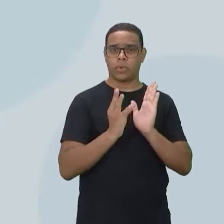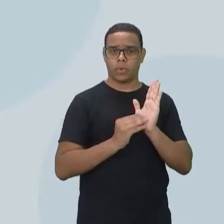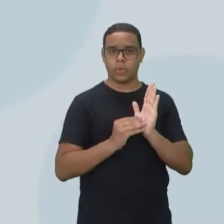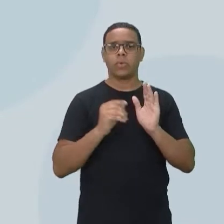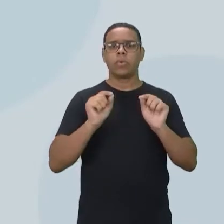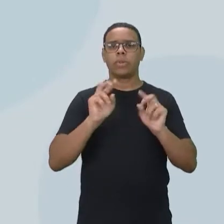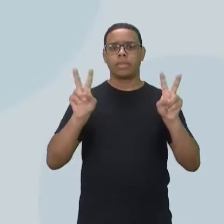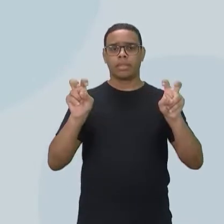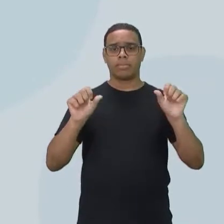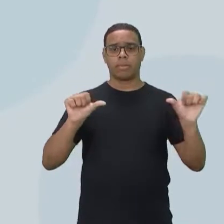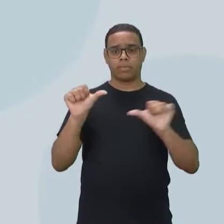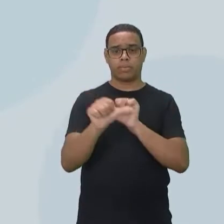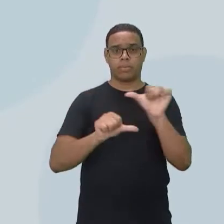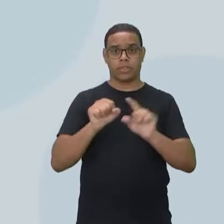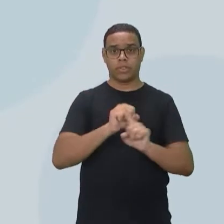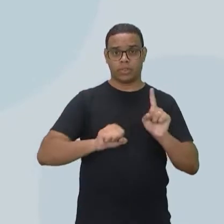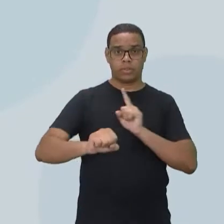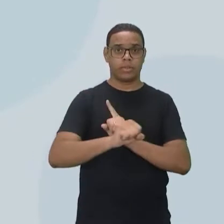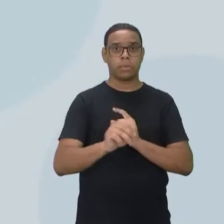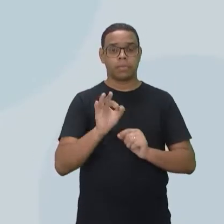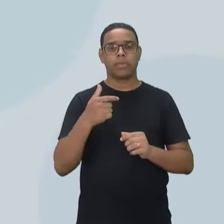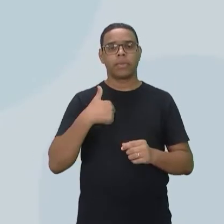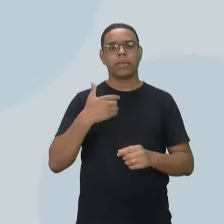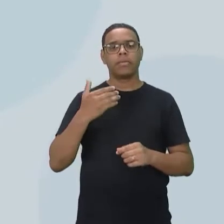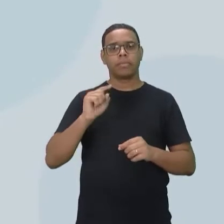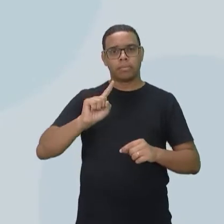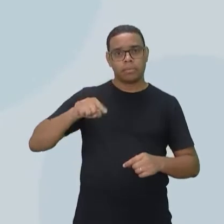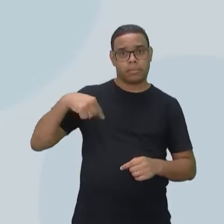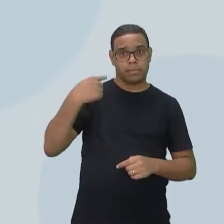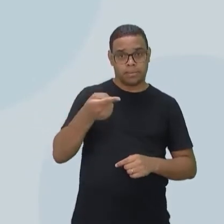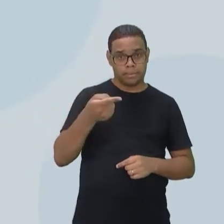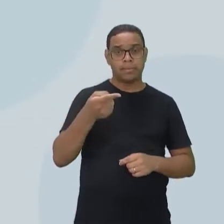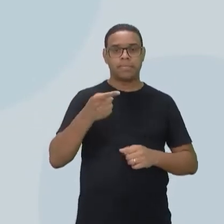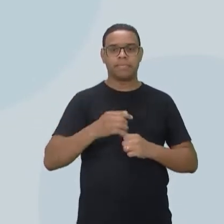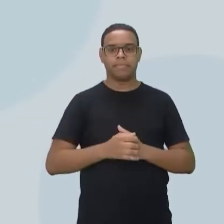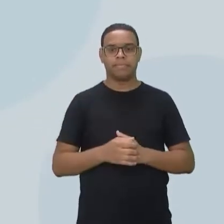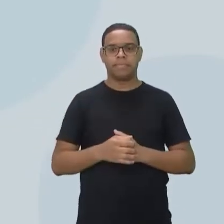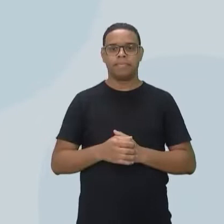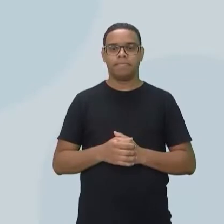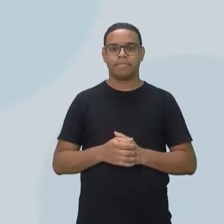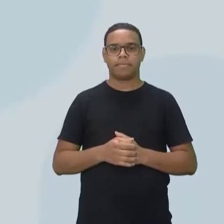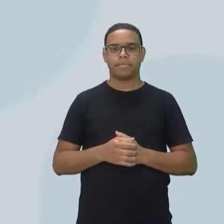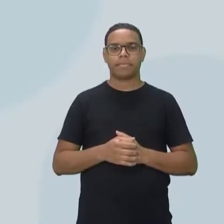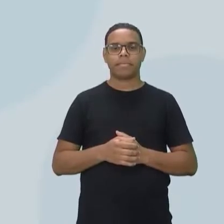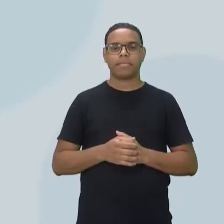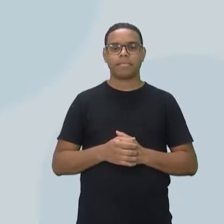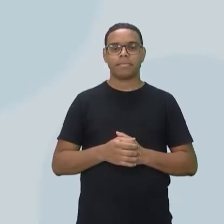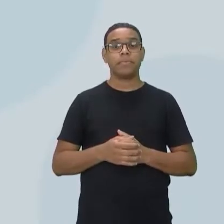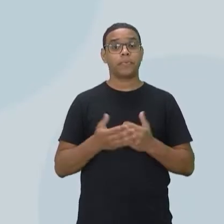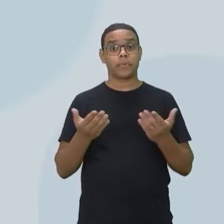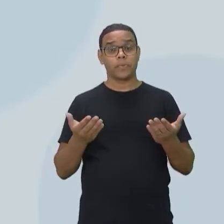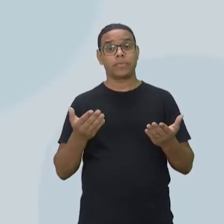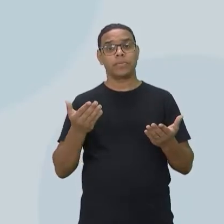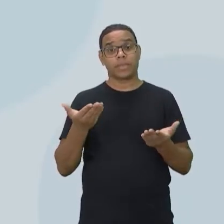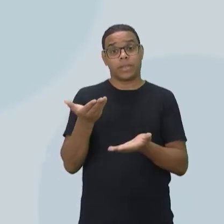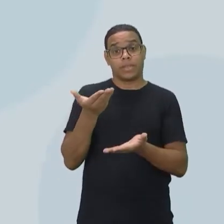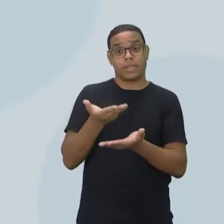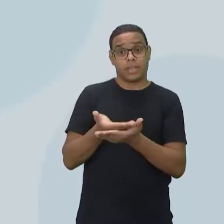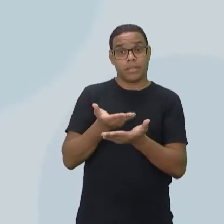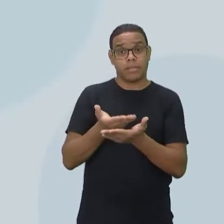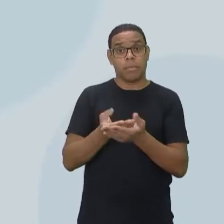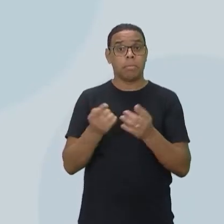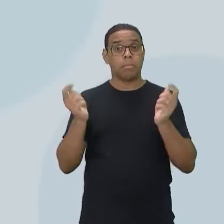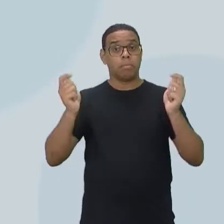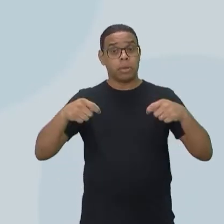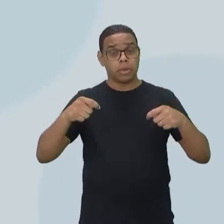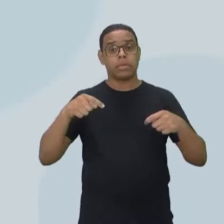mudanças sociais, tá certo? Vou pedir para passar mais um slide também. Daí, olha só, uma aula possível.